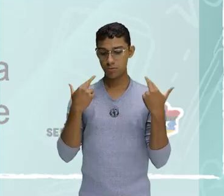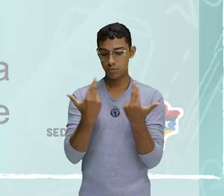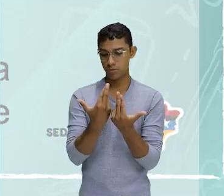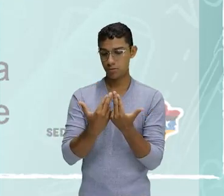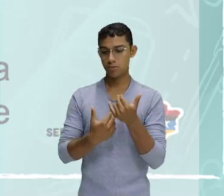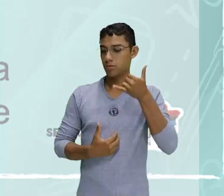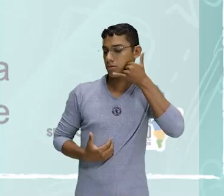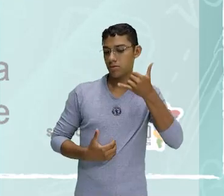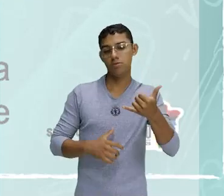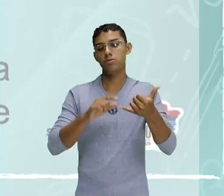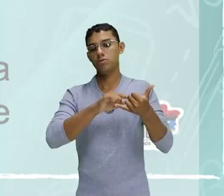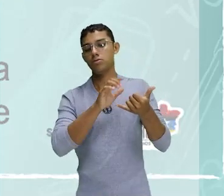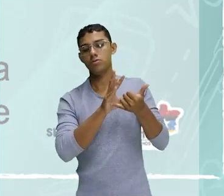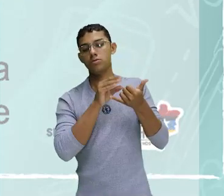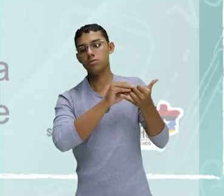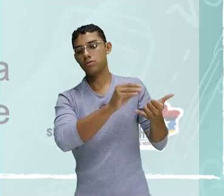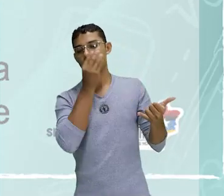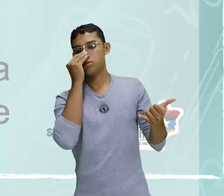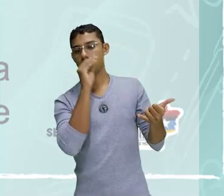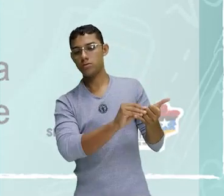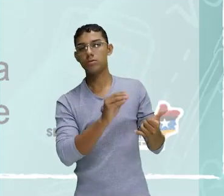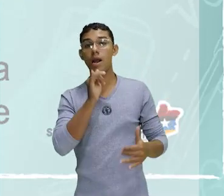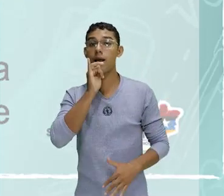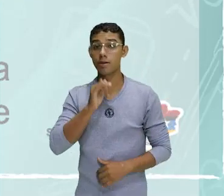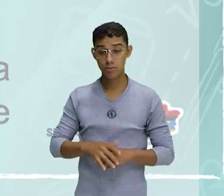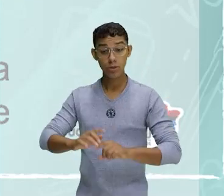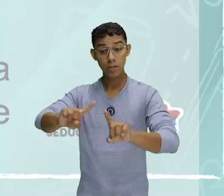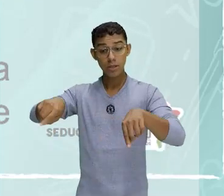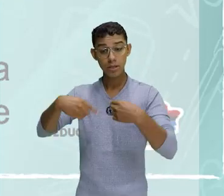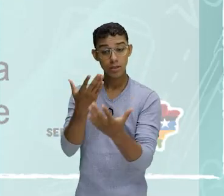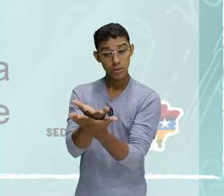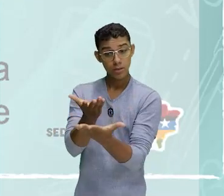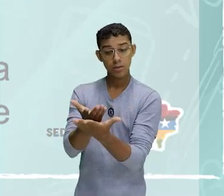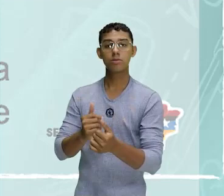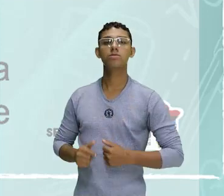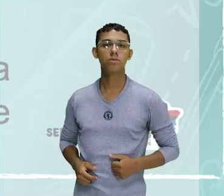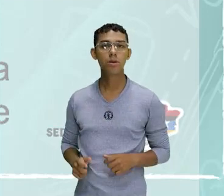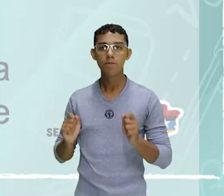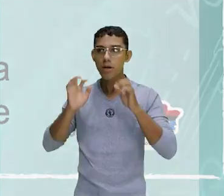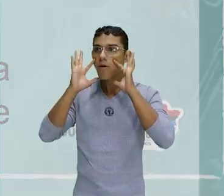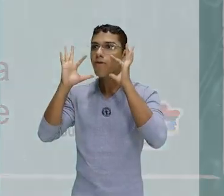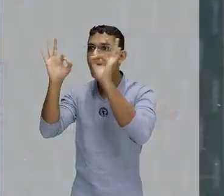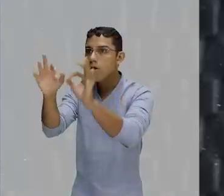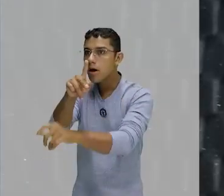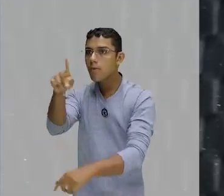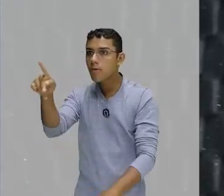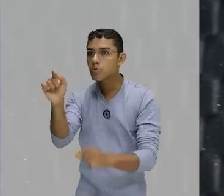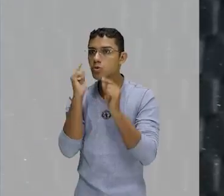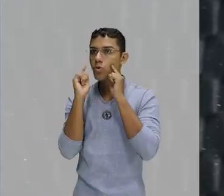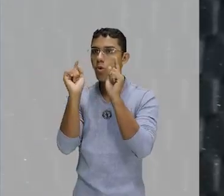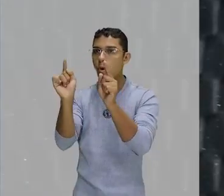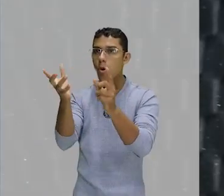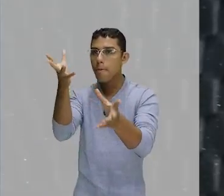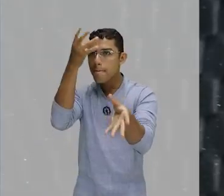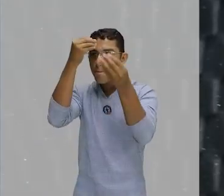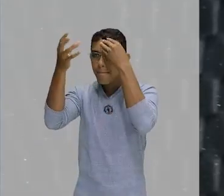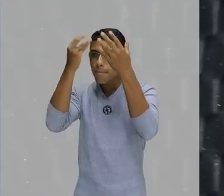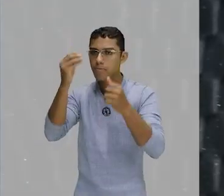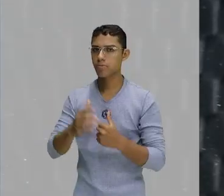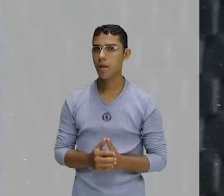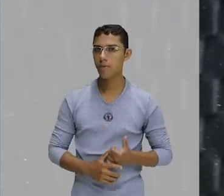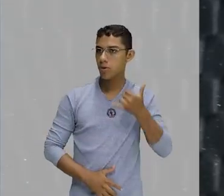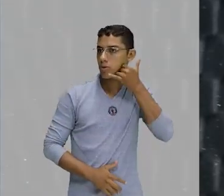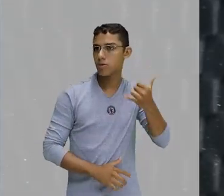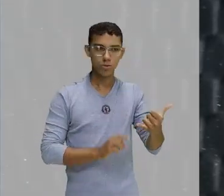sem mexer no celular. Estar na sala de aula sem mexer no celular, porque naquela hora você tem que estar focado ali. Porque se você abre uma mensagem